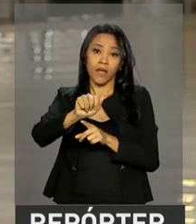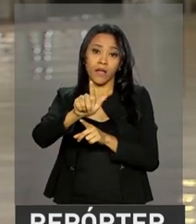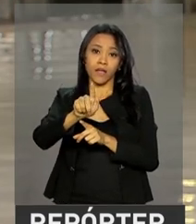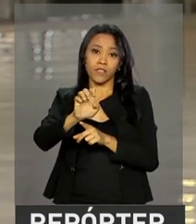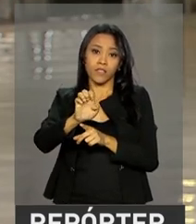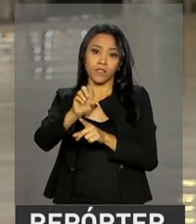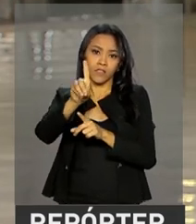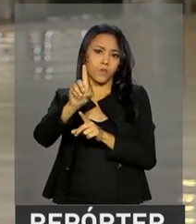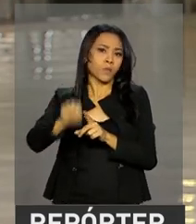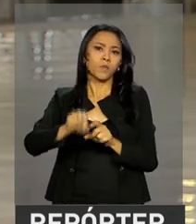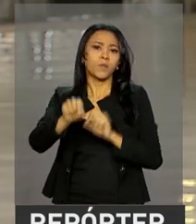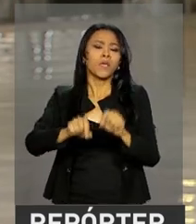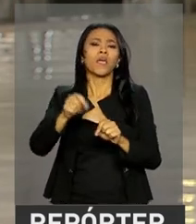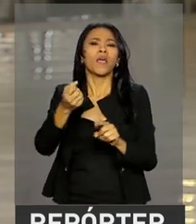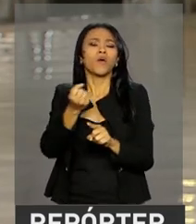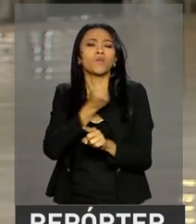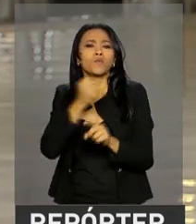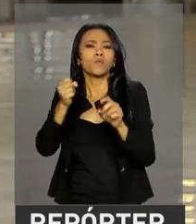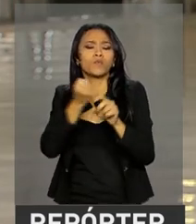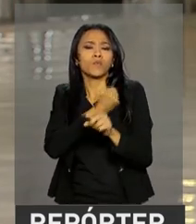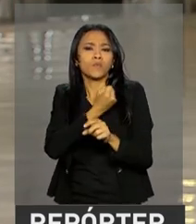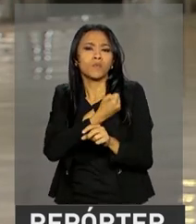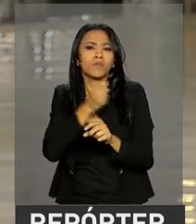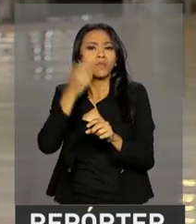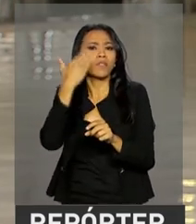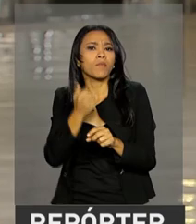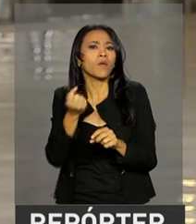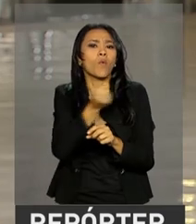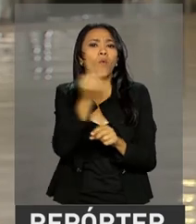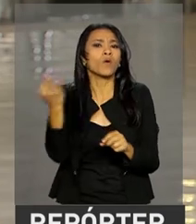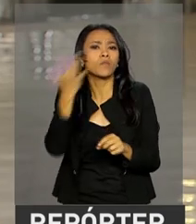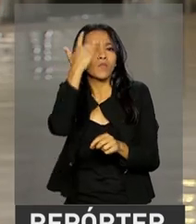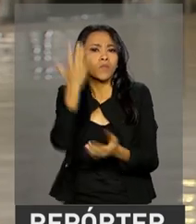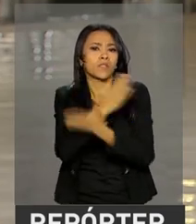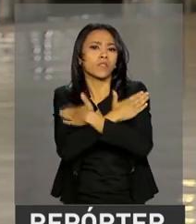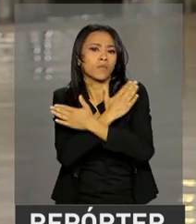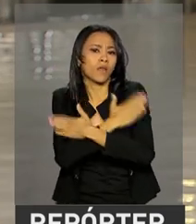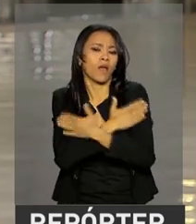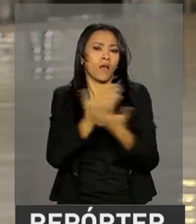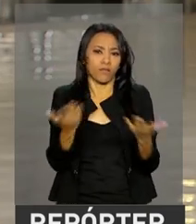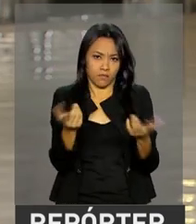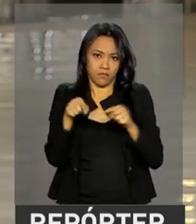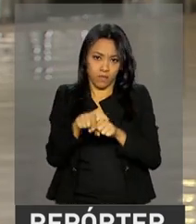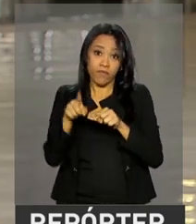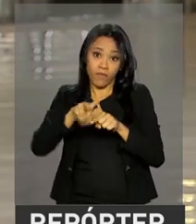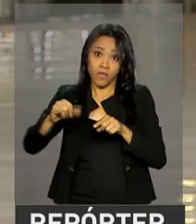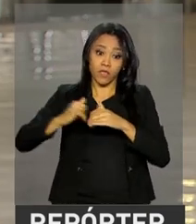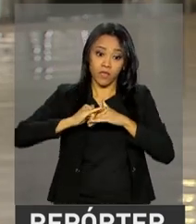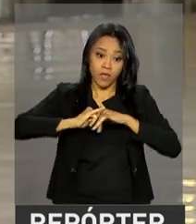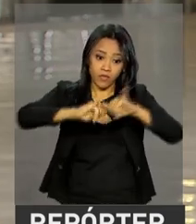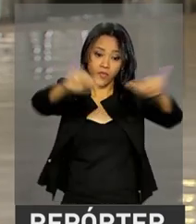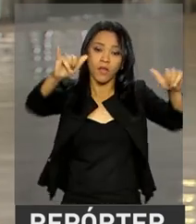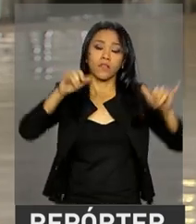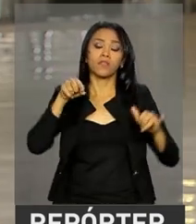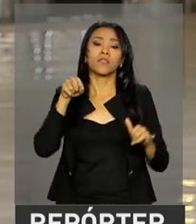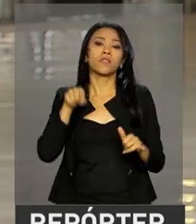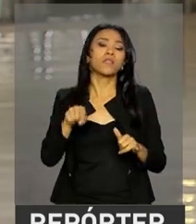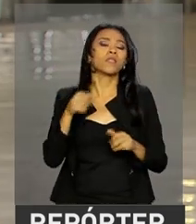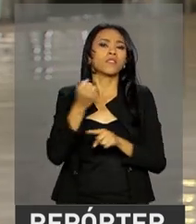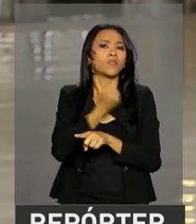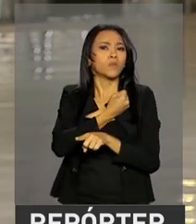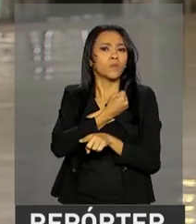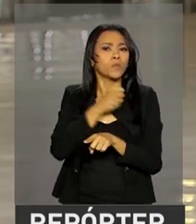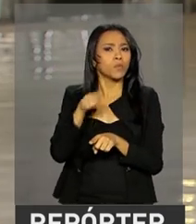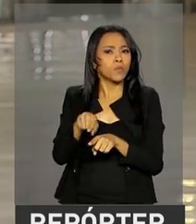Desempregados. O governo está confiante que o aumento na arrecadação federal seja aí um indicativo de que o número